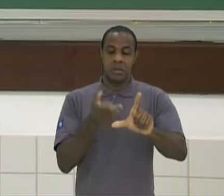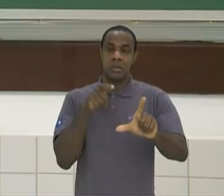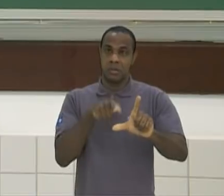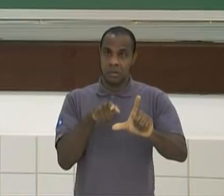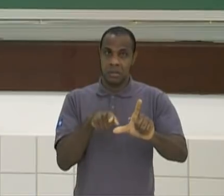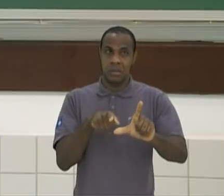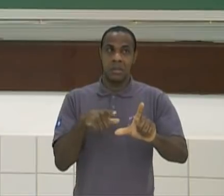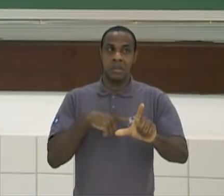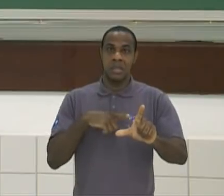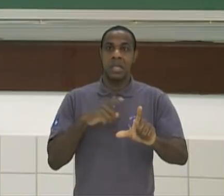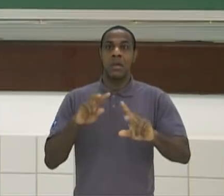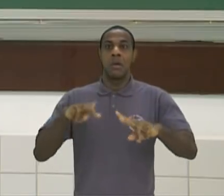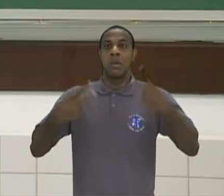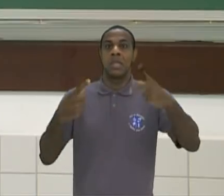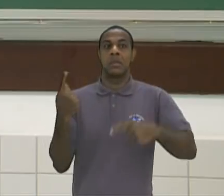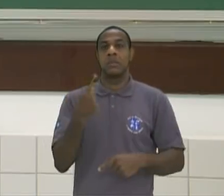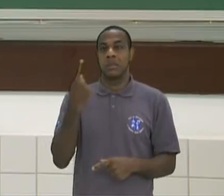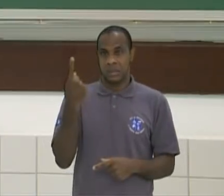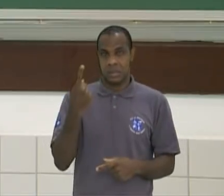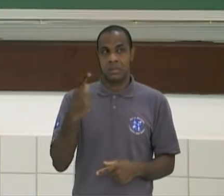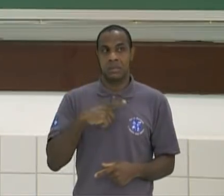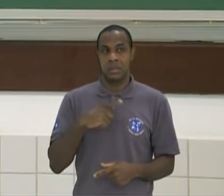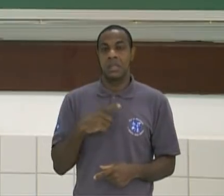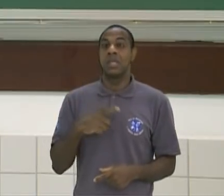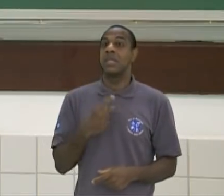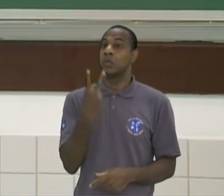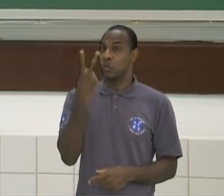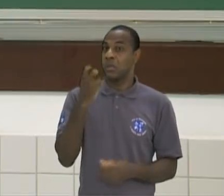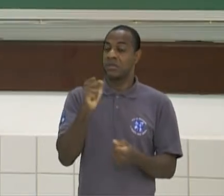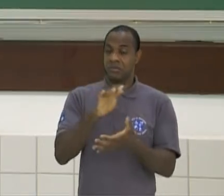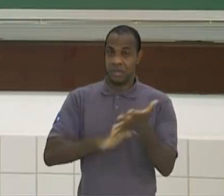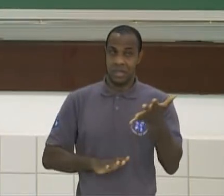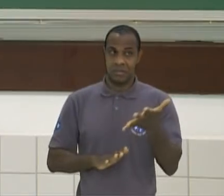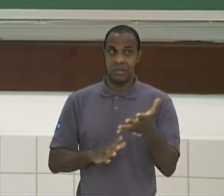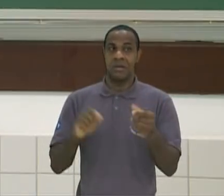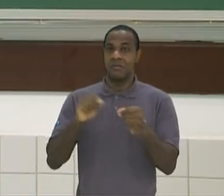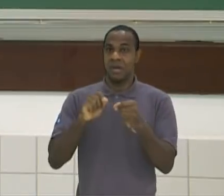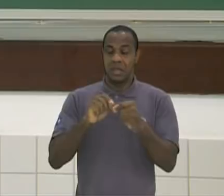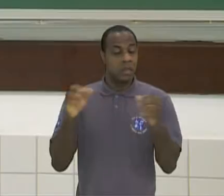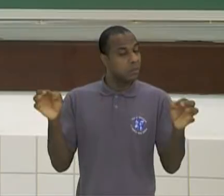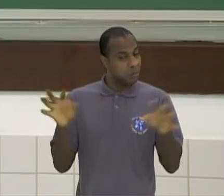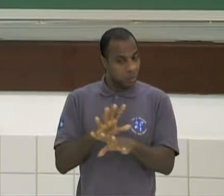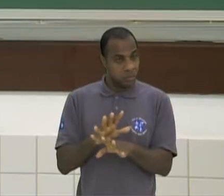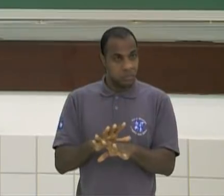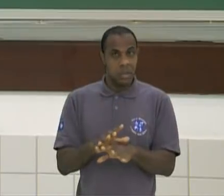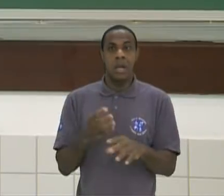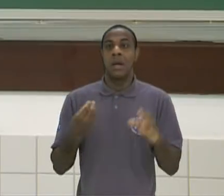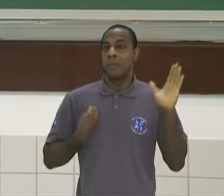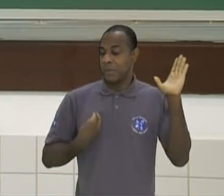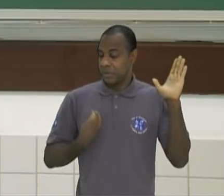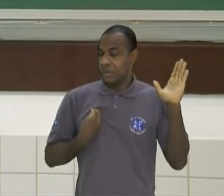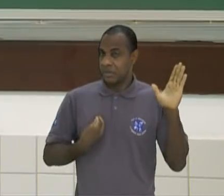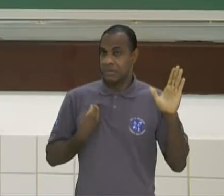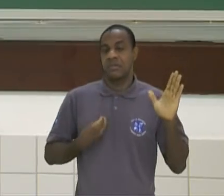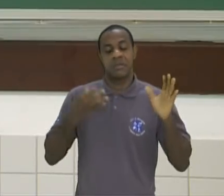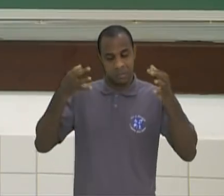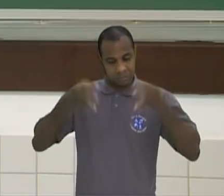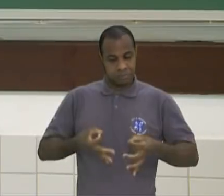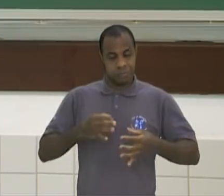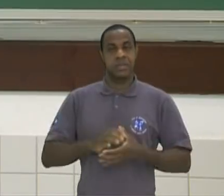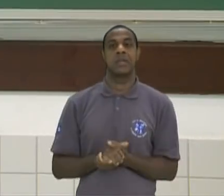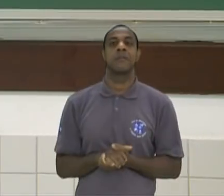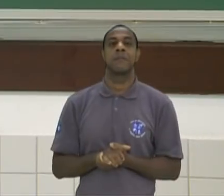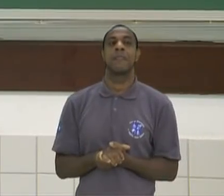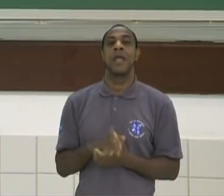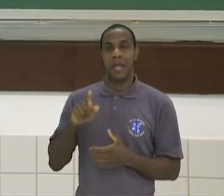o primeiro link, né, essa vez, clica lá no primeiro link, são 2 exercícios. Realizou esses 2 exercícios, você garantiu a sua presença na aula de hoje. Então é